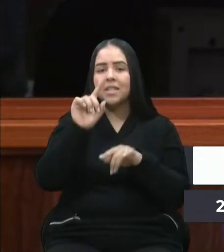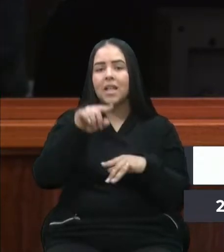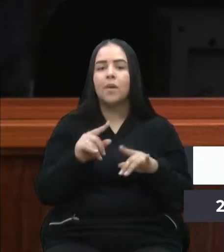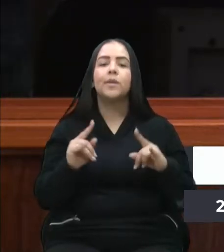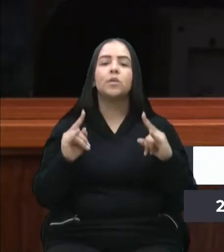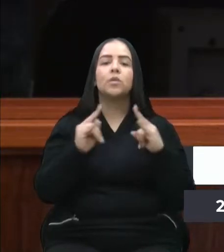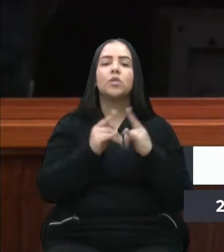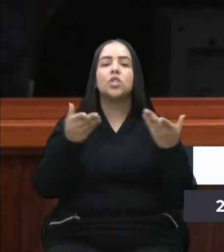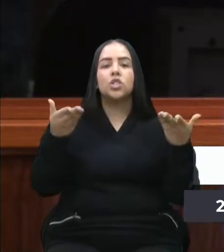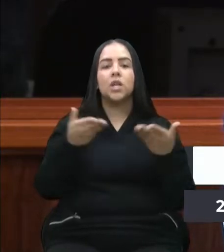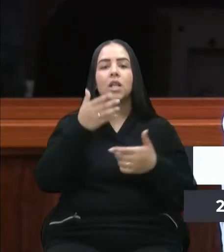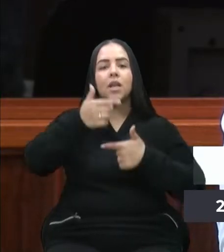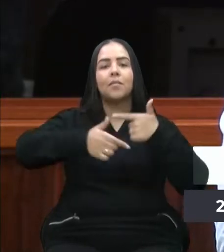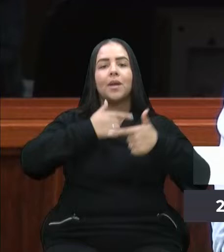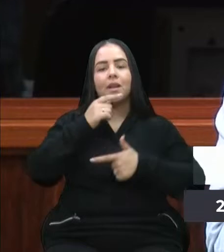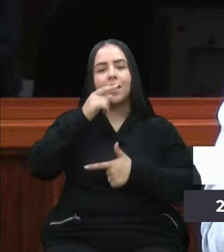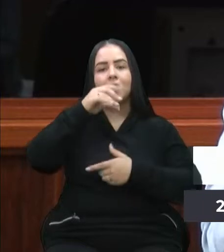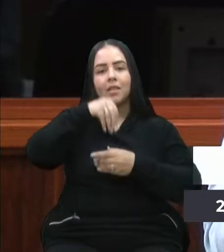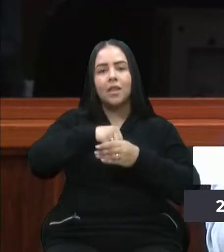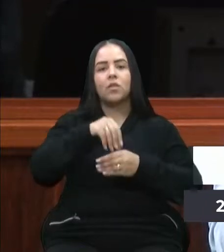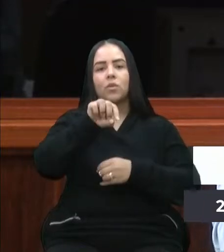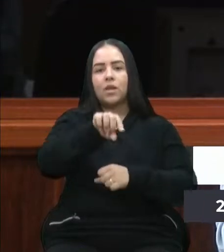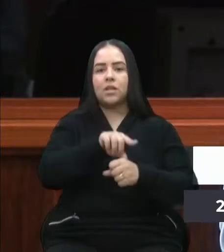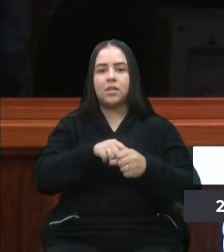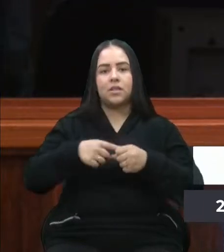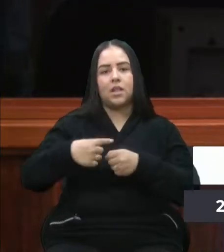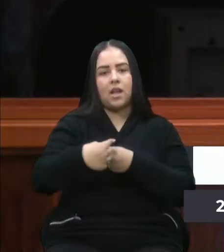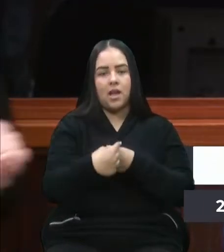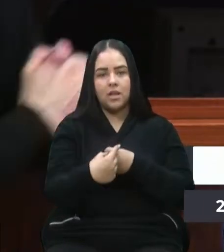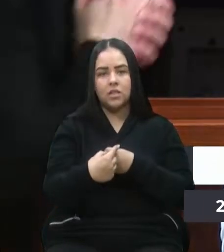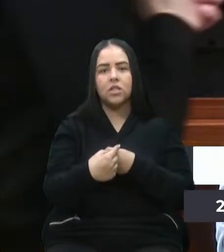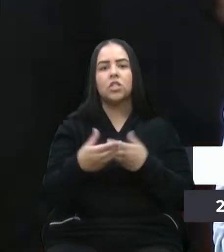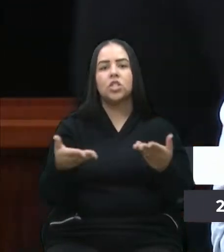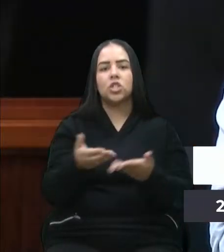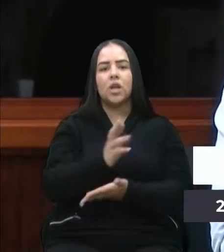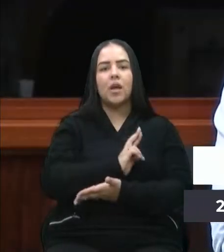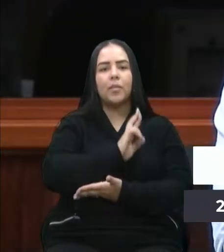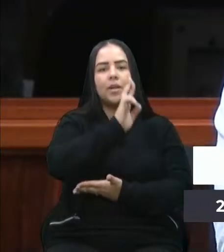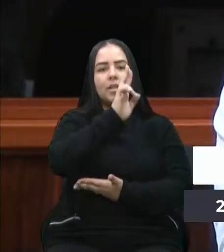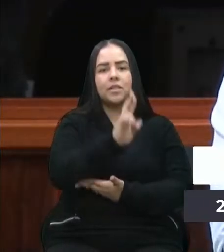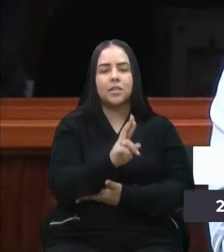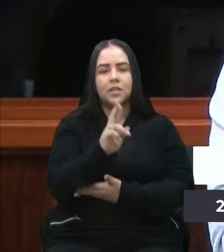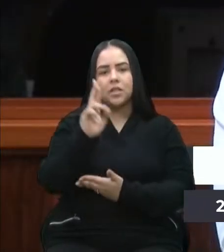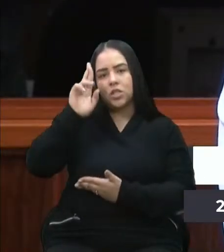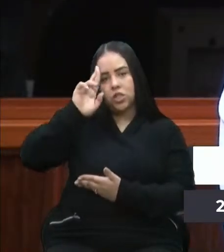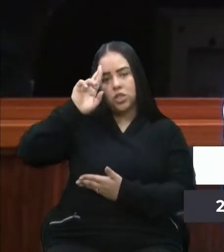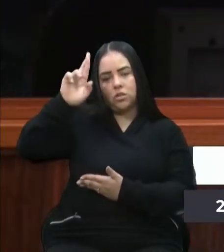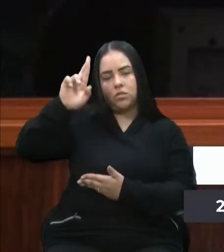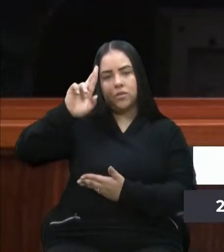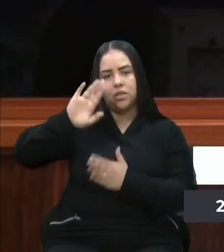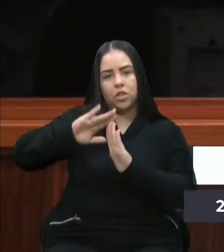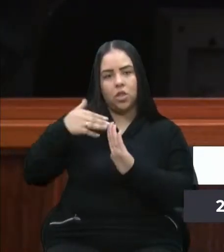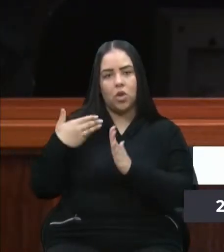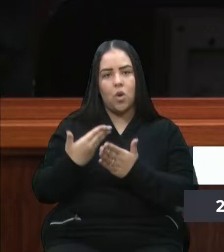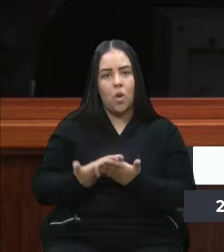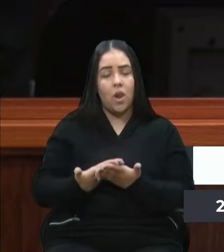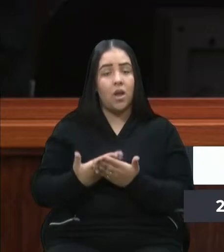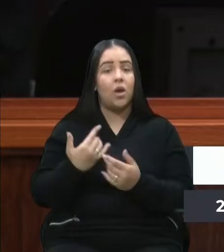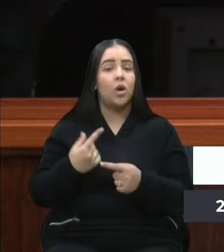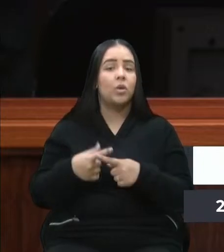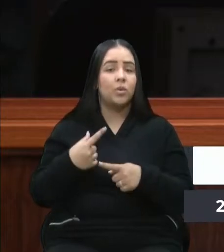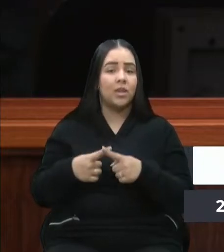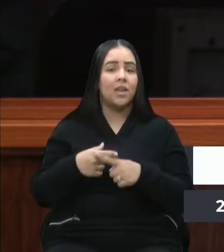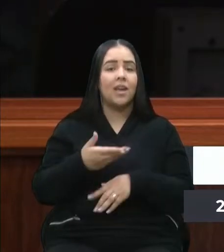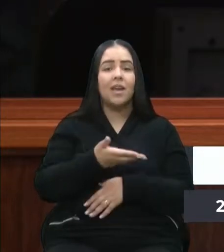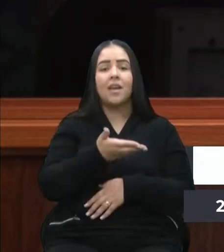que já atua na nossa cidade, que já representa as direções das nossas escolas, que, querendo ou não, são quem